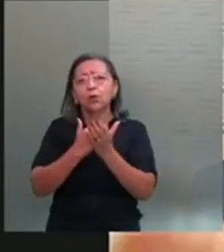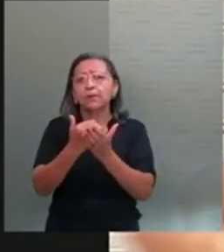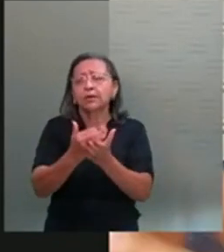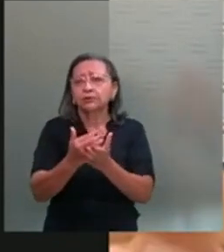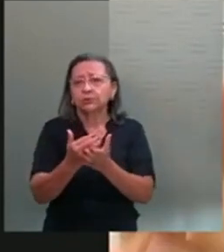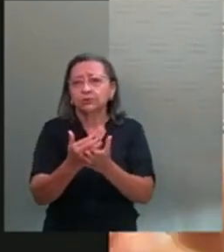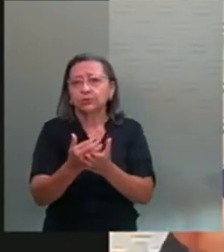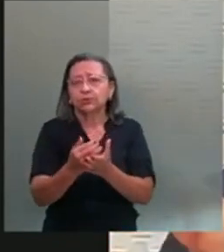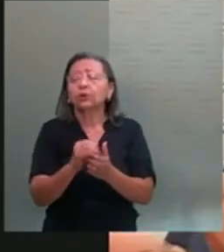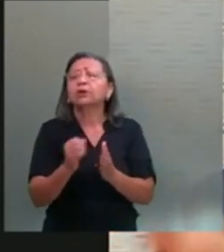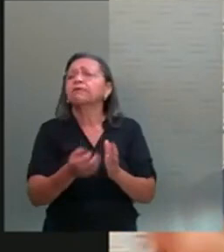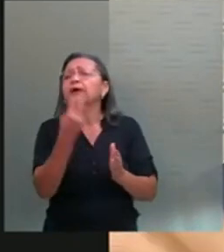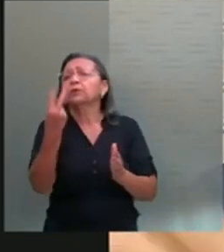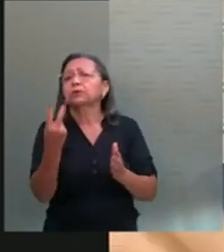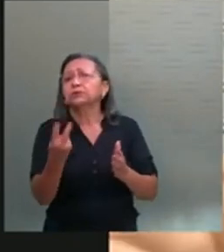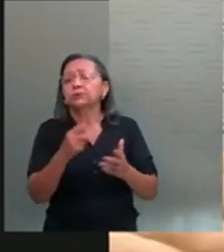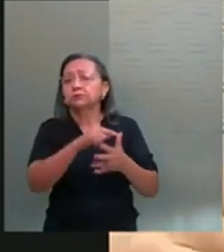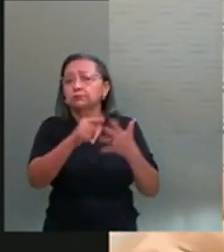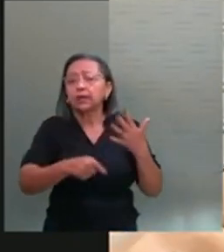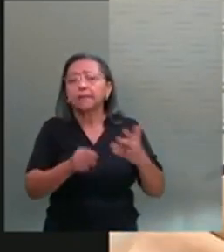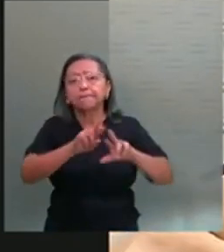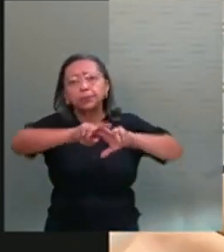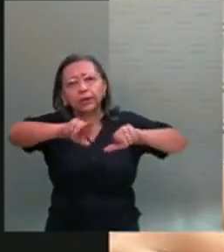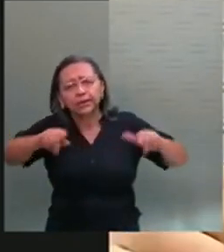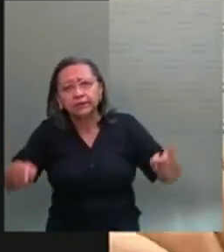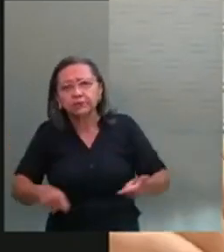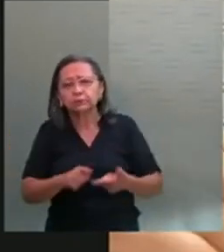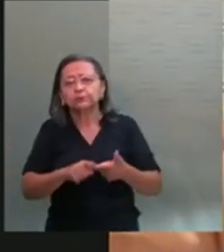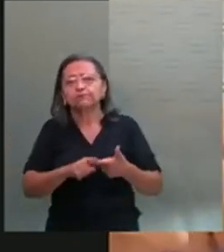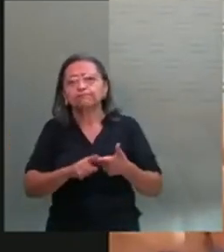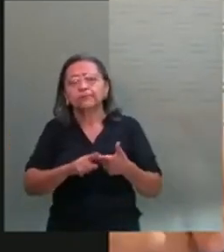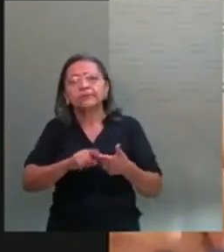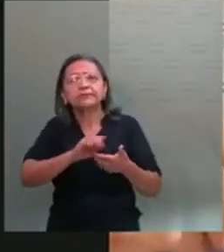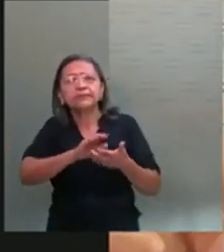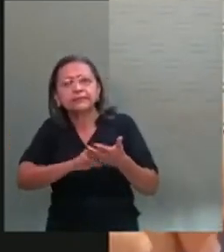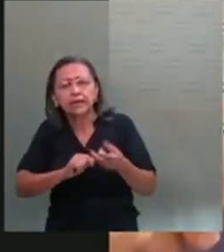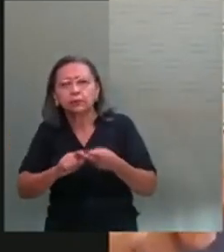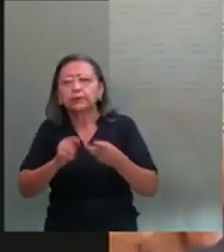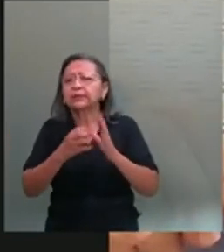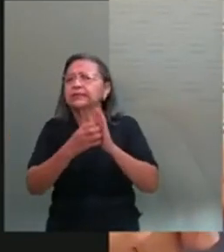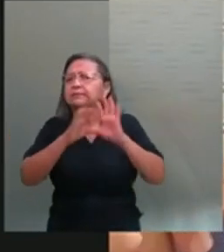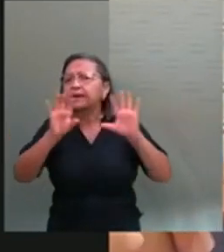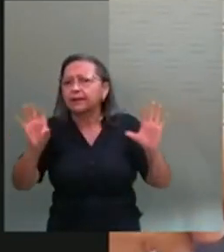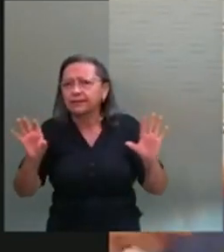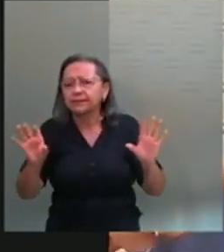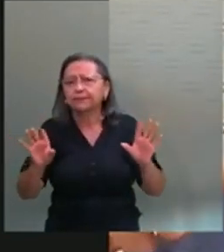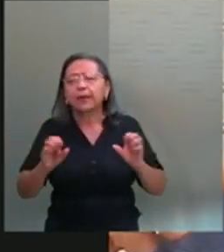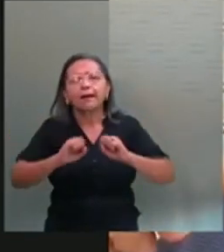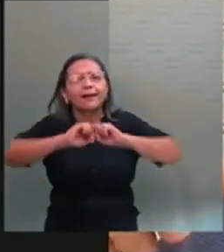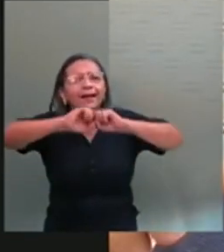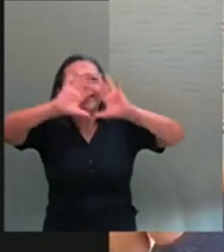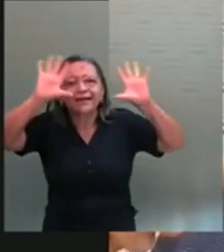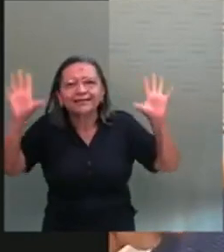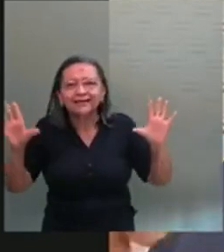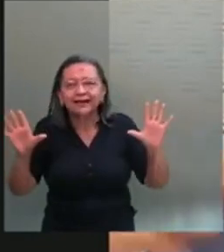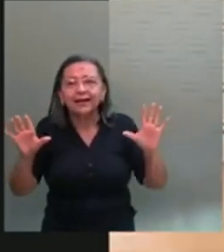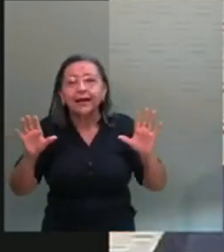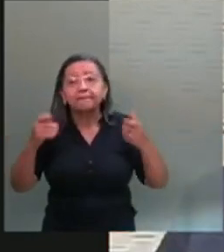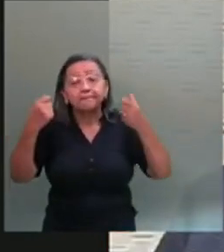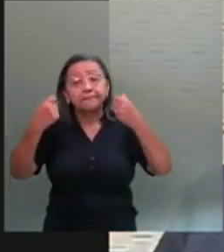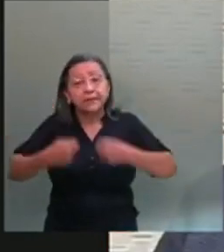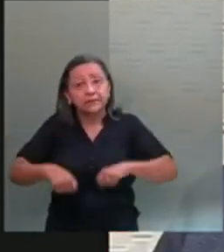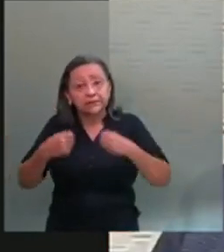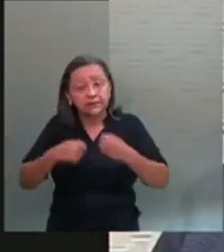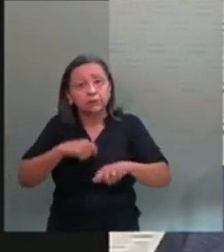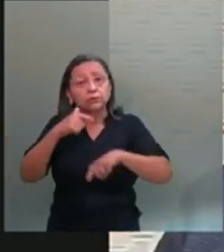E que valores são esses? Pluralismo, isenção, transparência, clareza e precisão